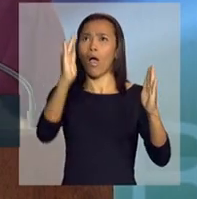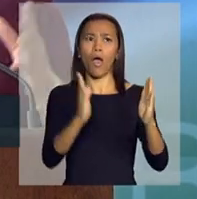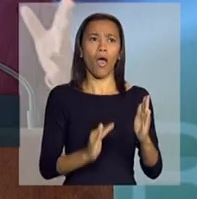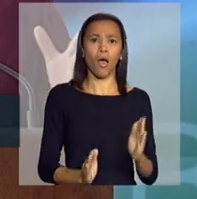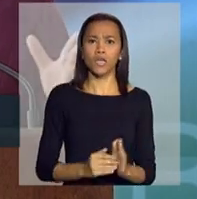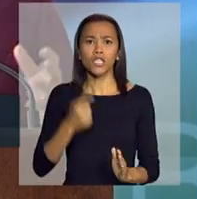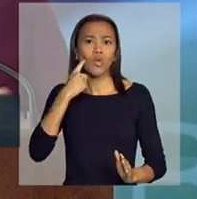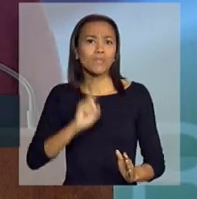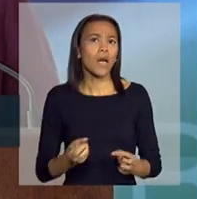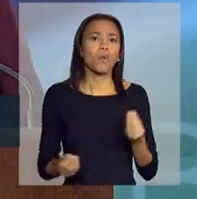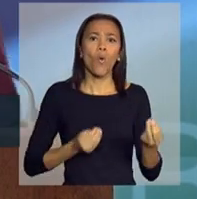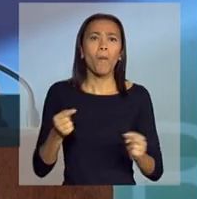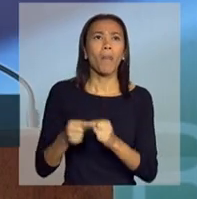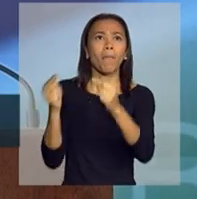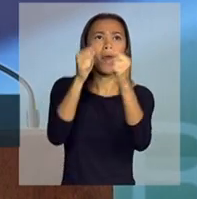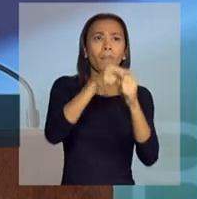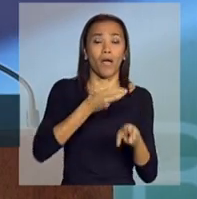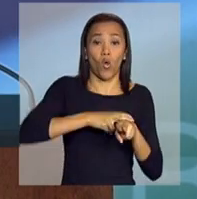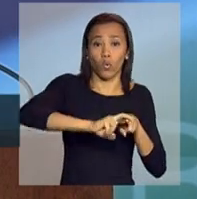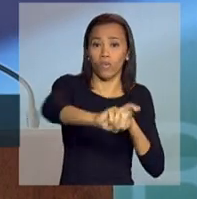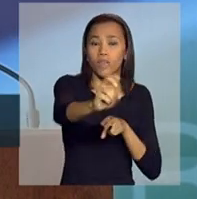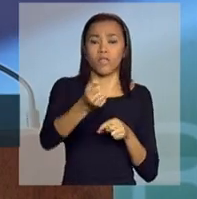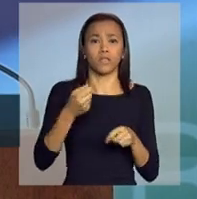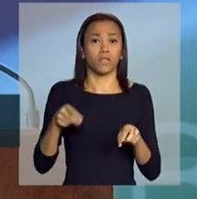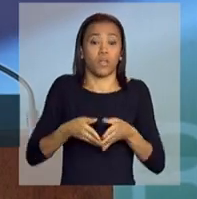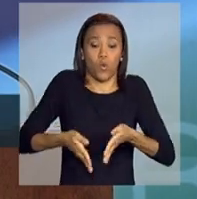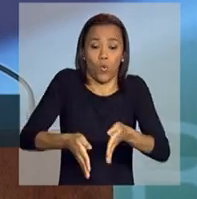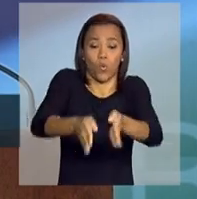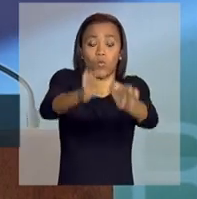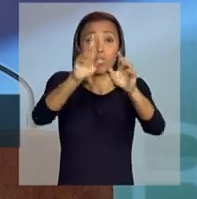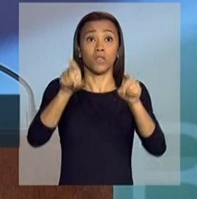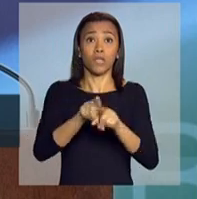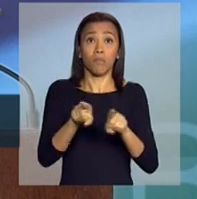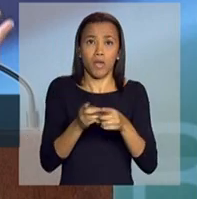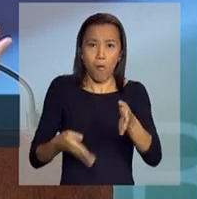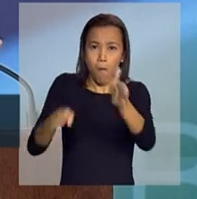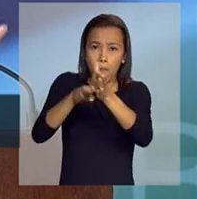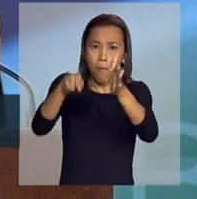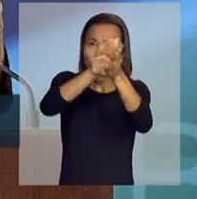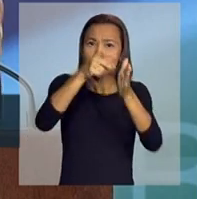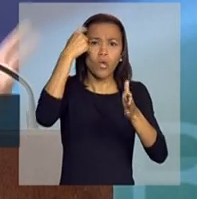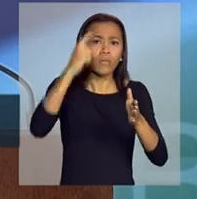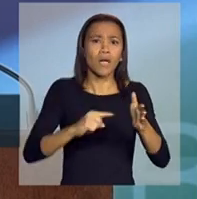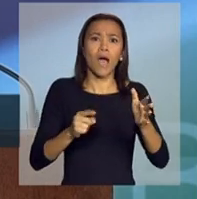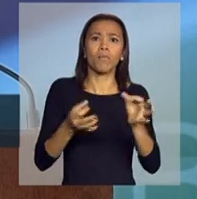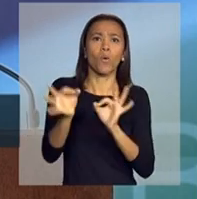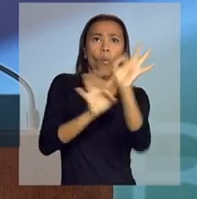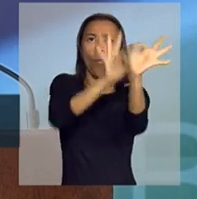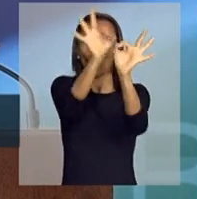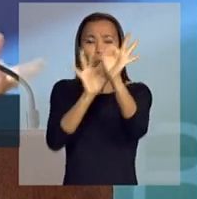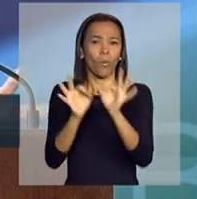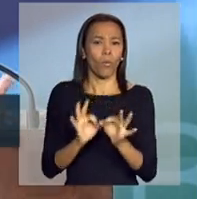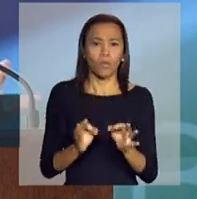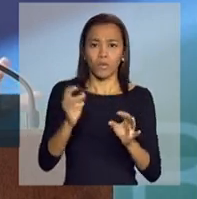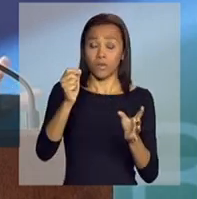conecta rodovias com portos, ferrovias com portos, a estrutura de